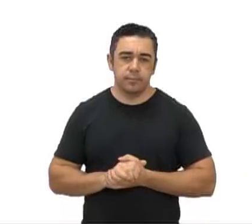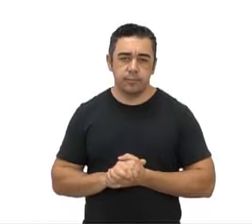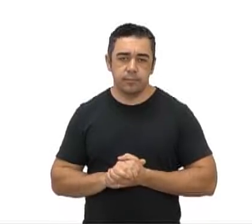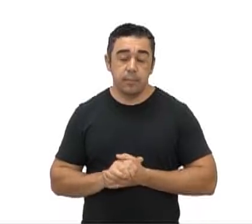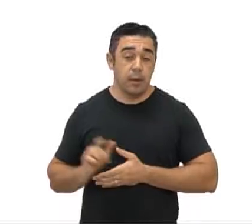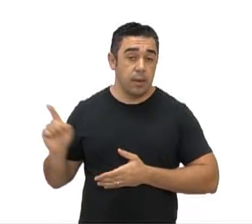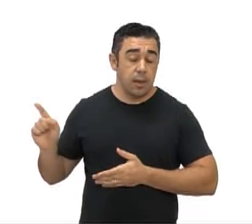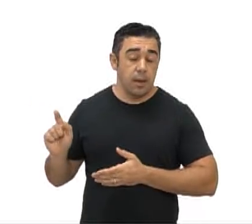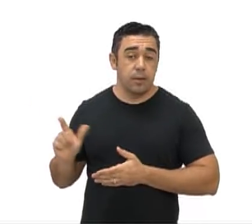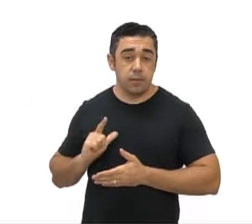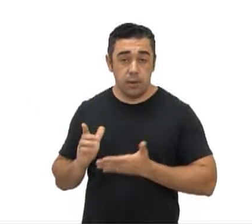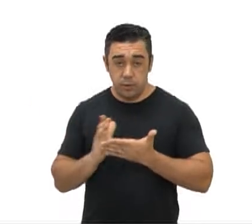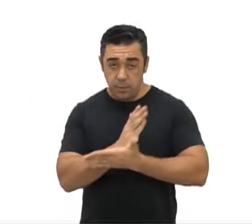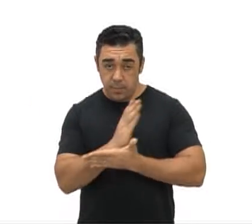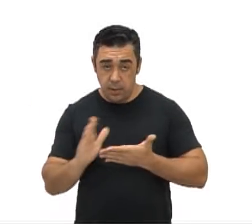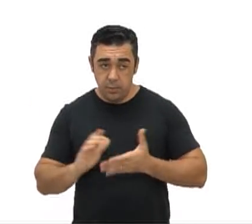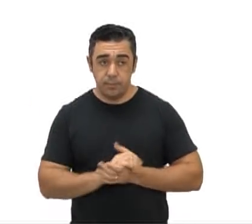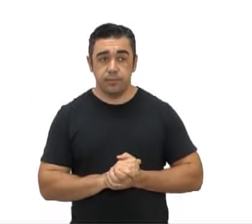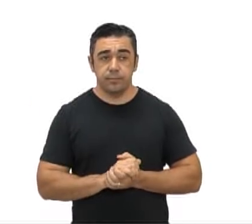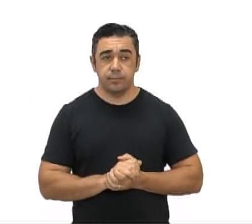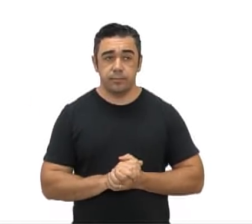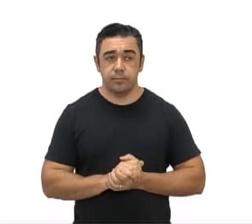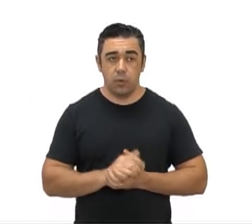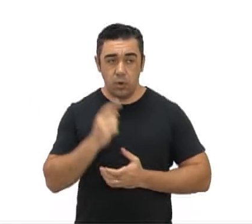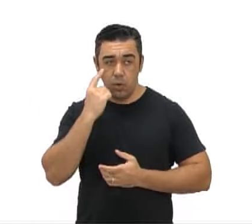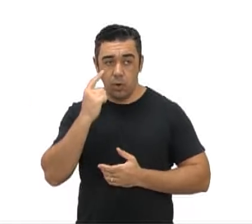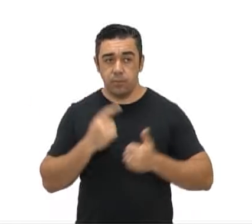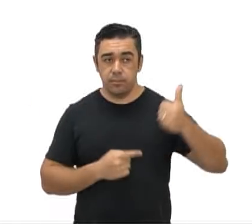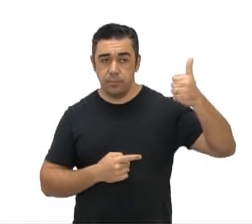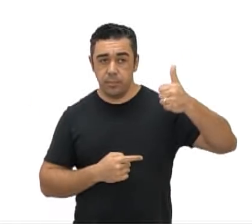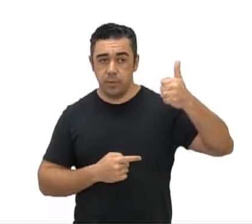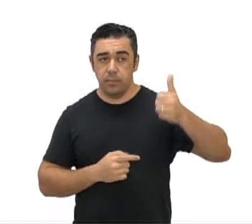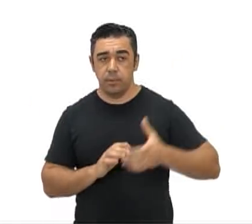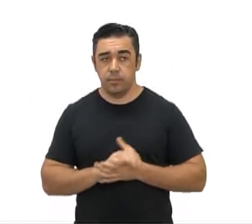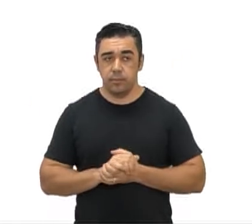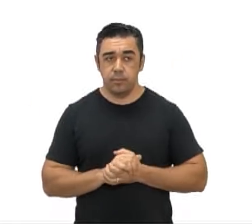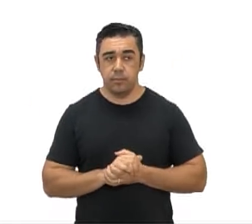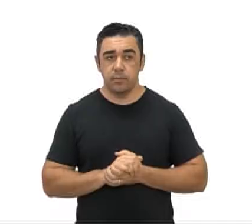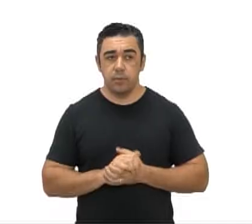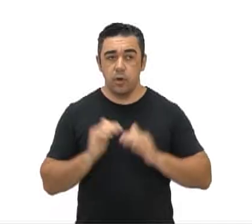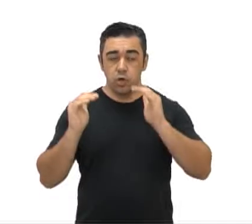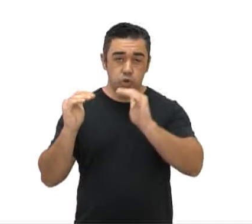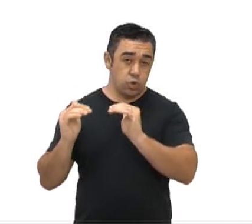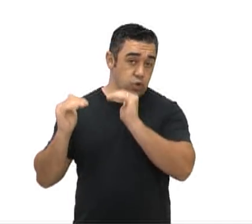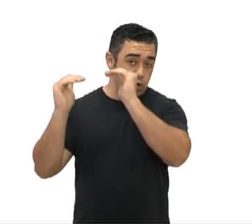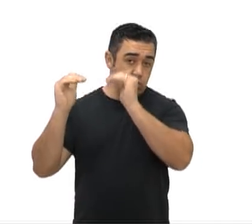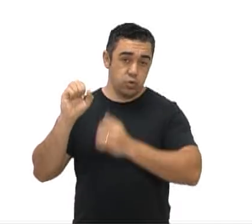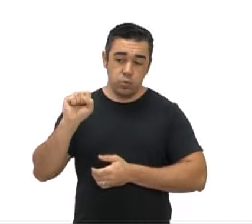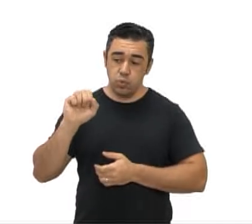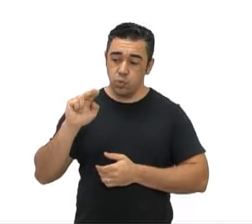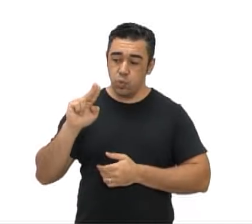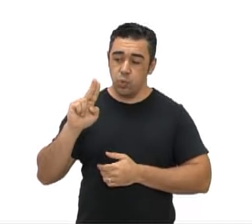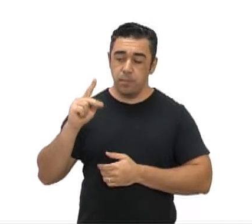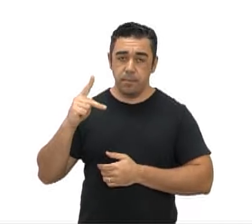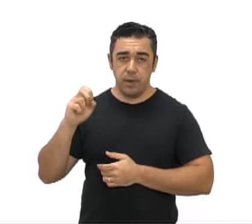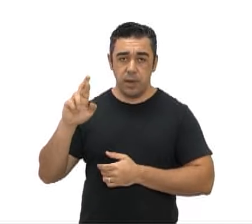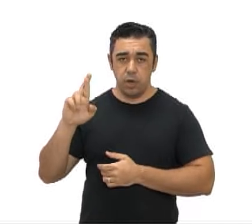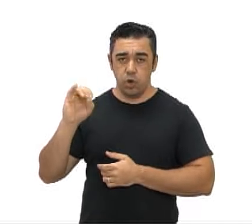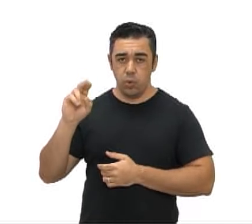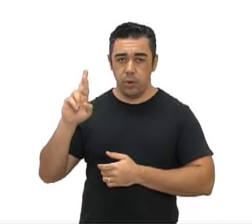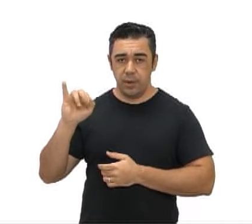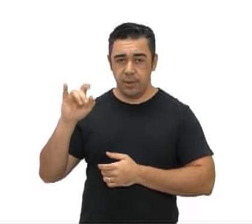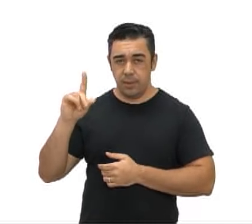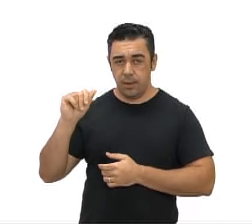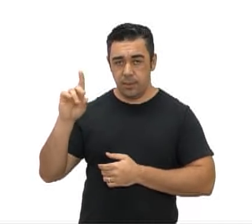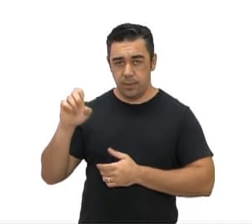eles ainda se dividem em, vejam lá no primeiro item, superlativo relativo de superioridade. Eu posso ter como